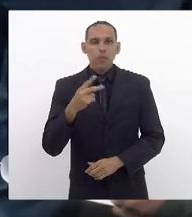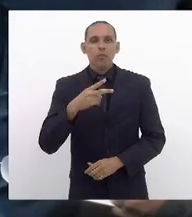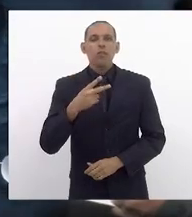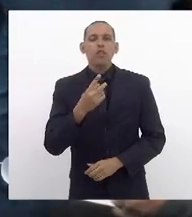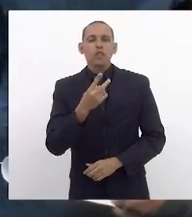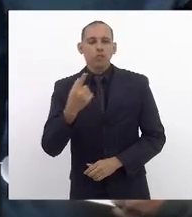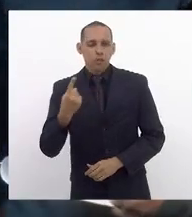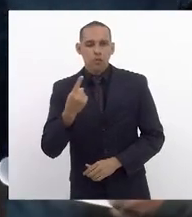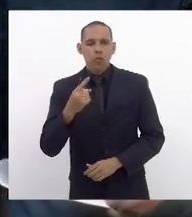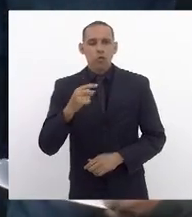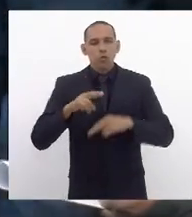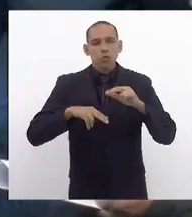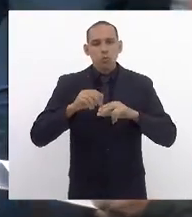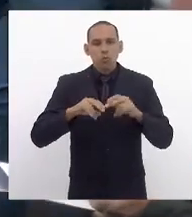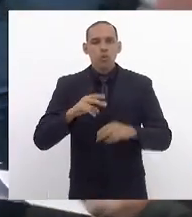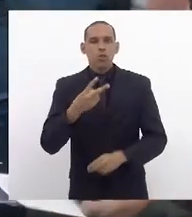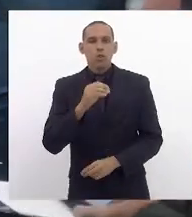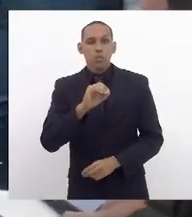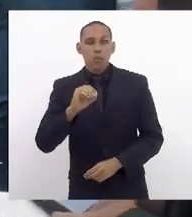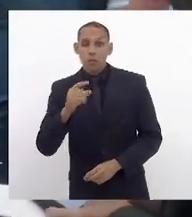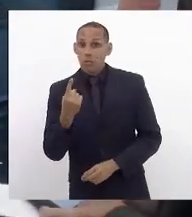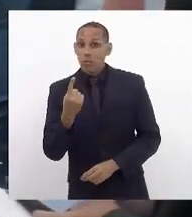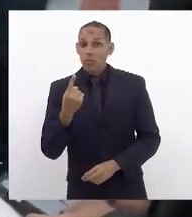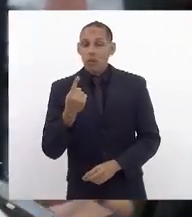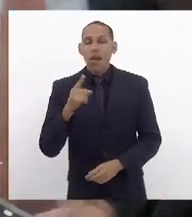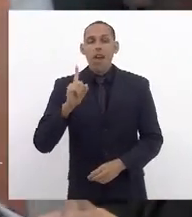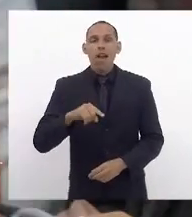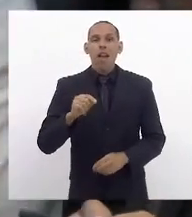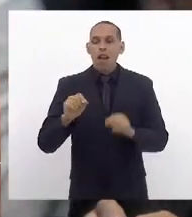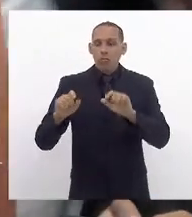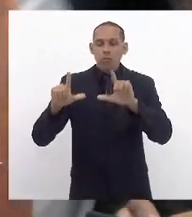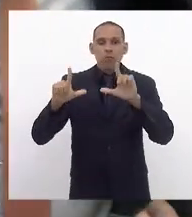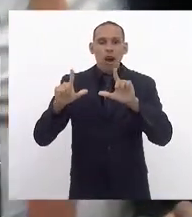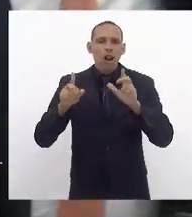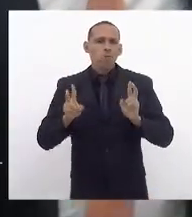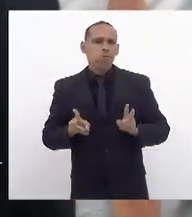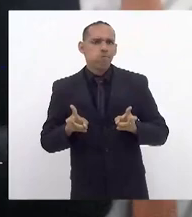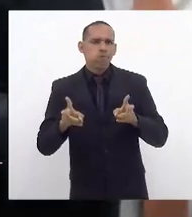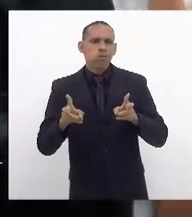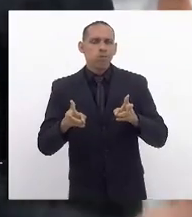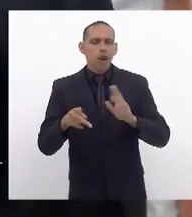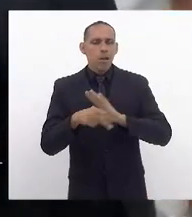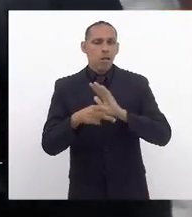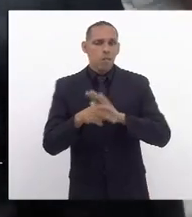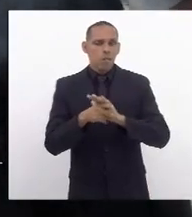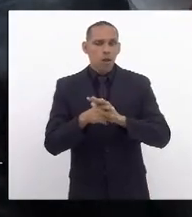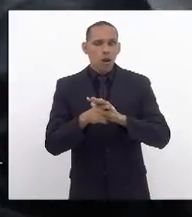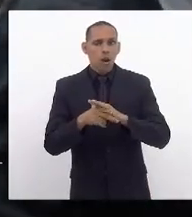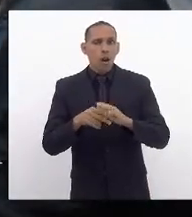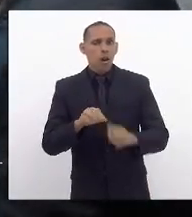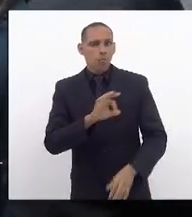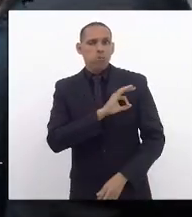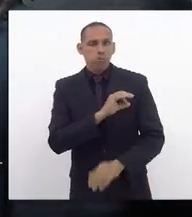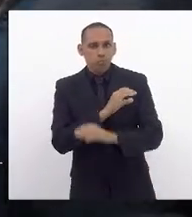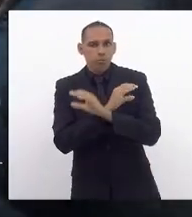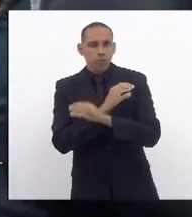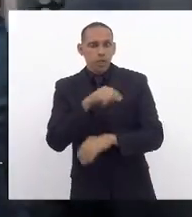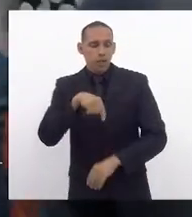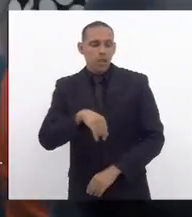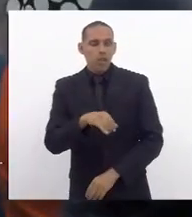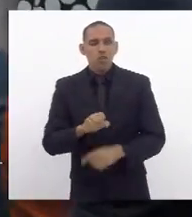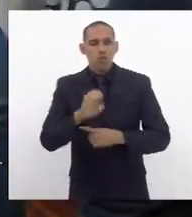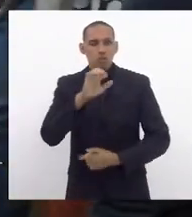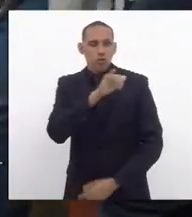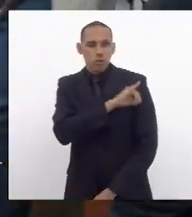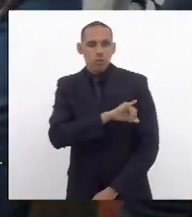de 21 de junho de 2001, que dispõe sobre a reestruturação do quadro permanente da Polícia Civil do Estado do Rio de Janeiro. É